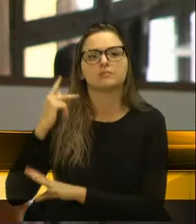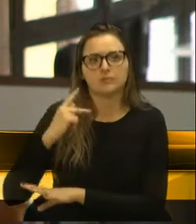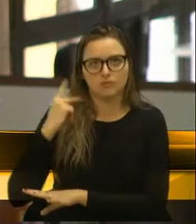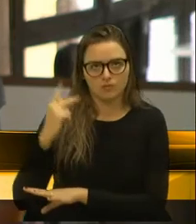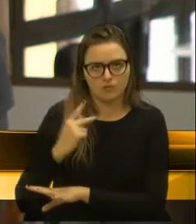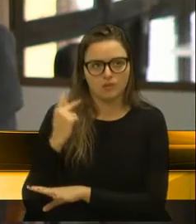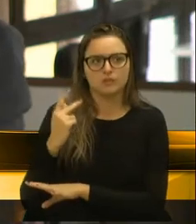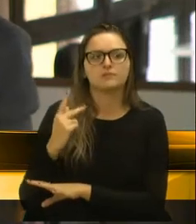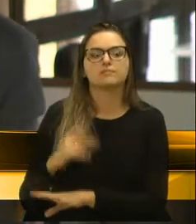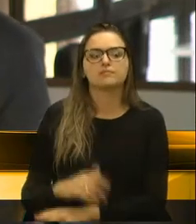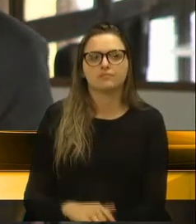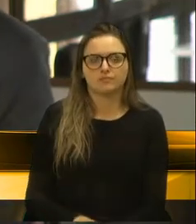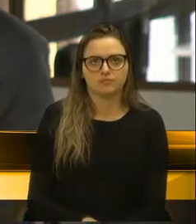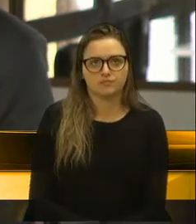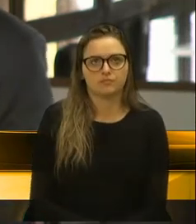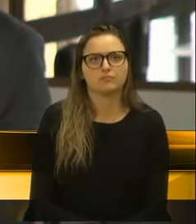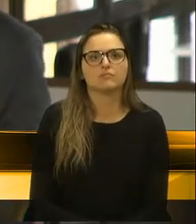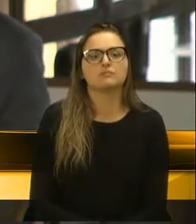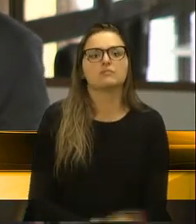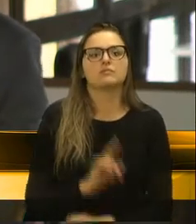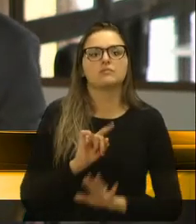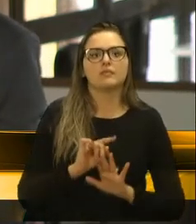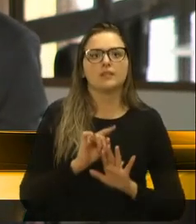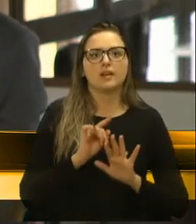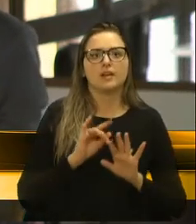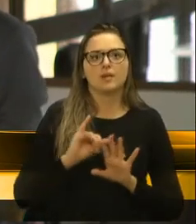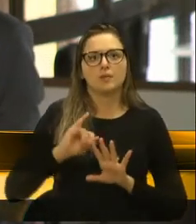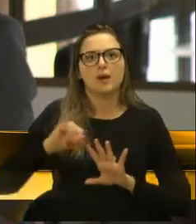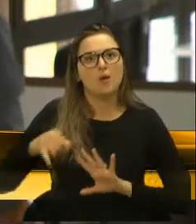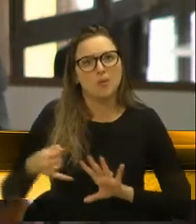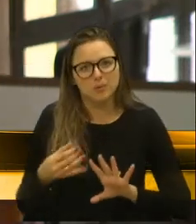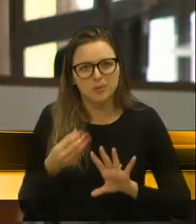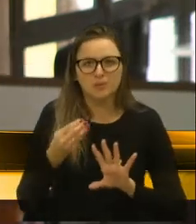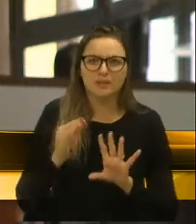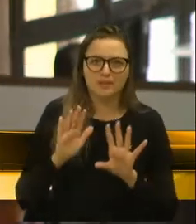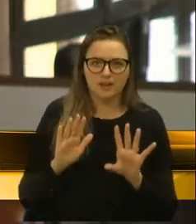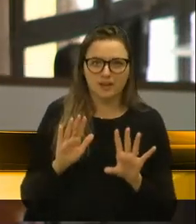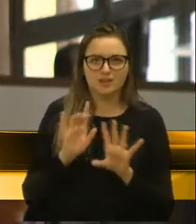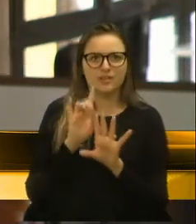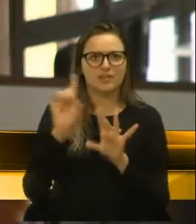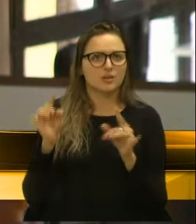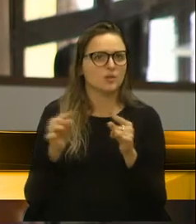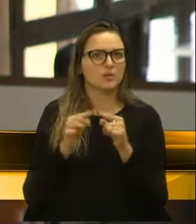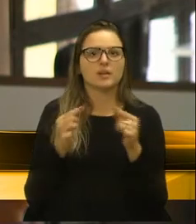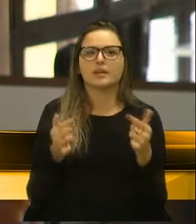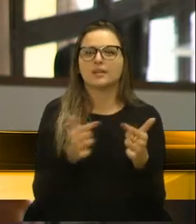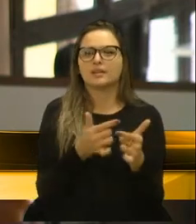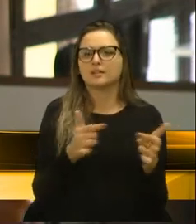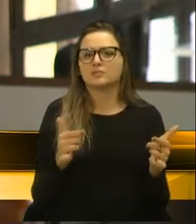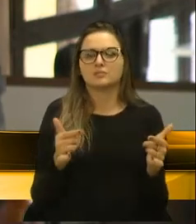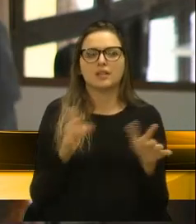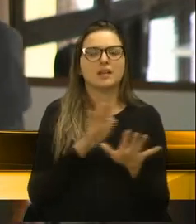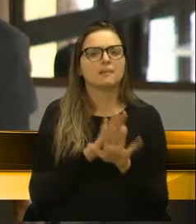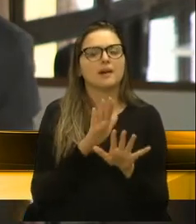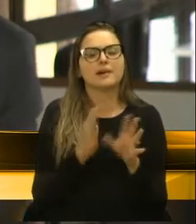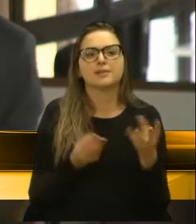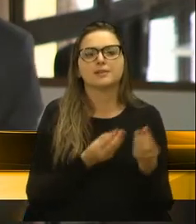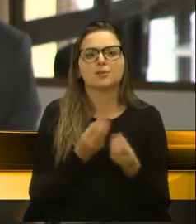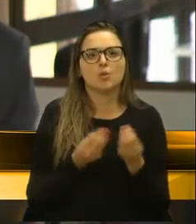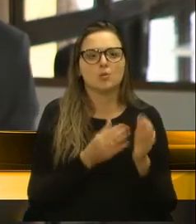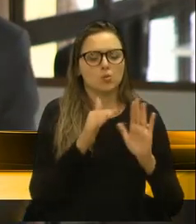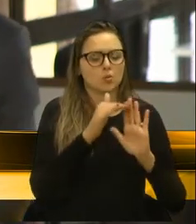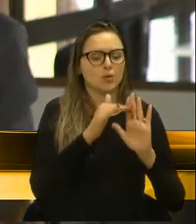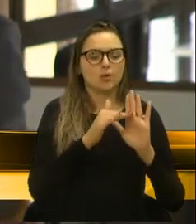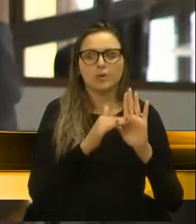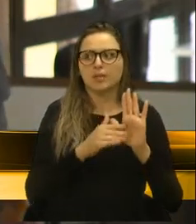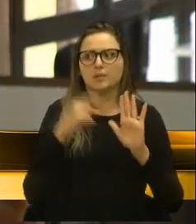uma oportunidade para o oportunismo dos ídolos, onde não existe mais a necessidade de um programa